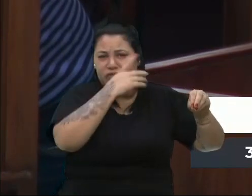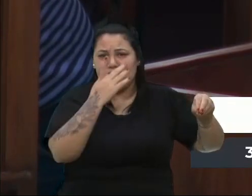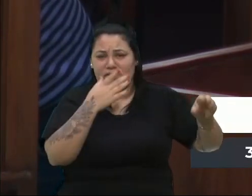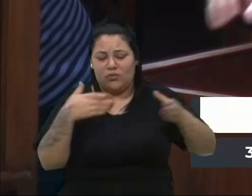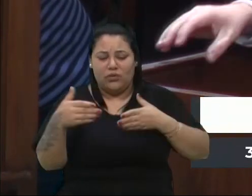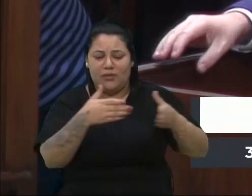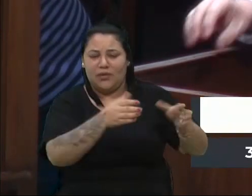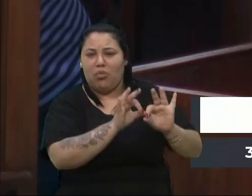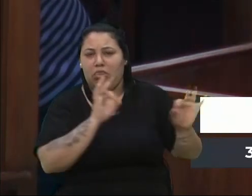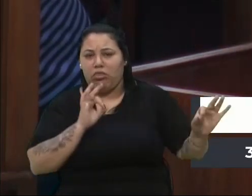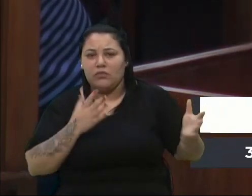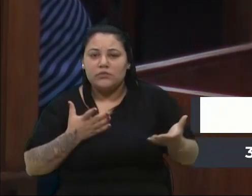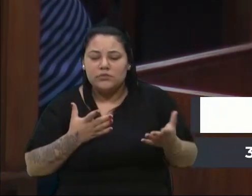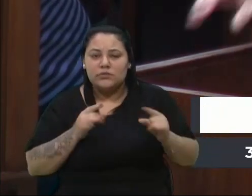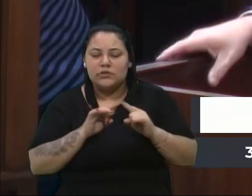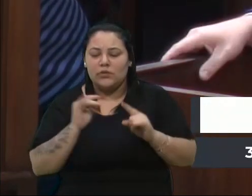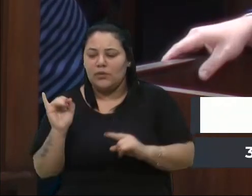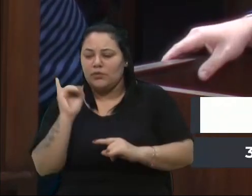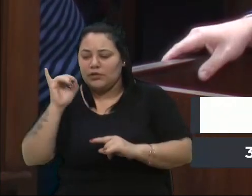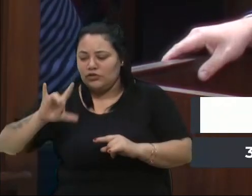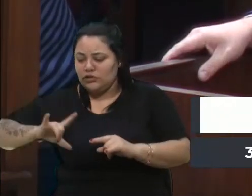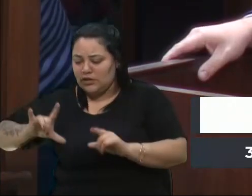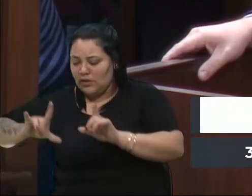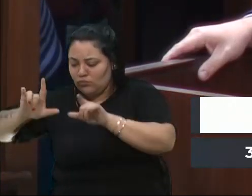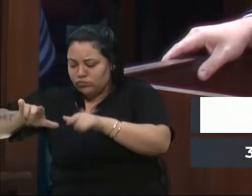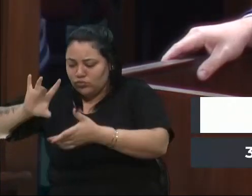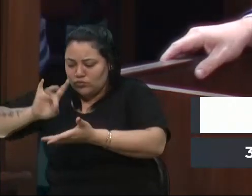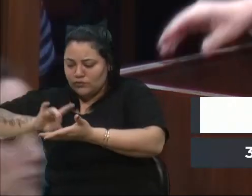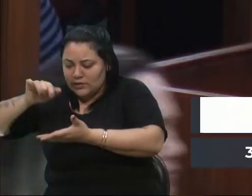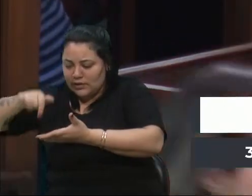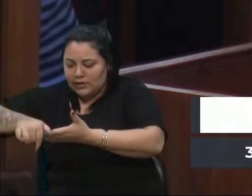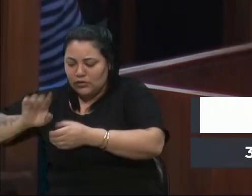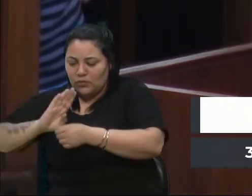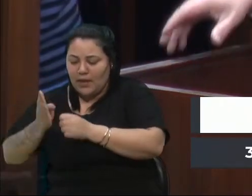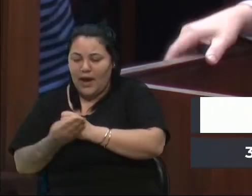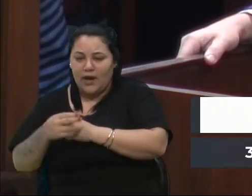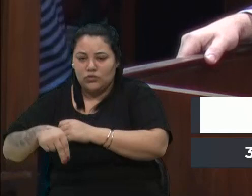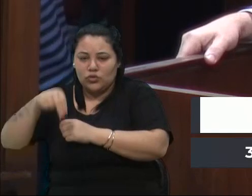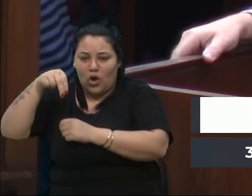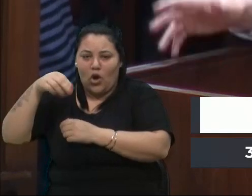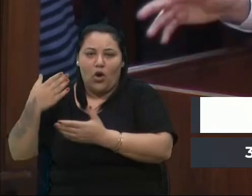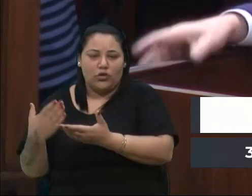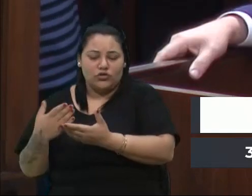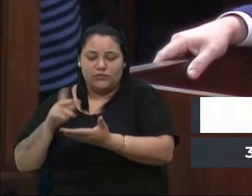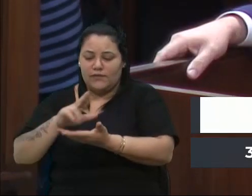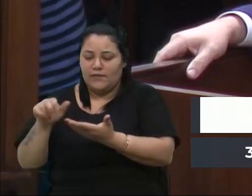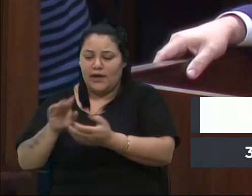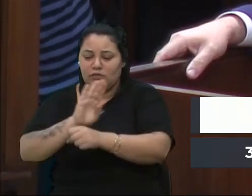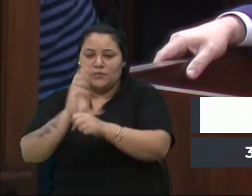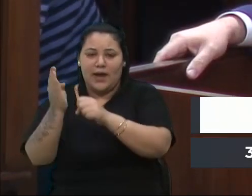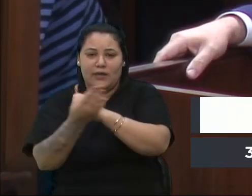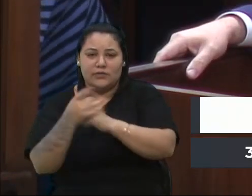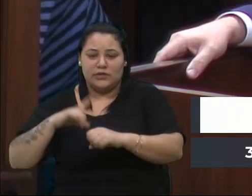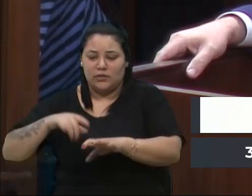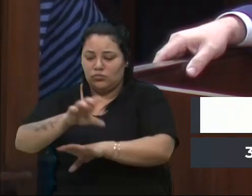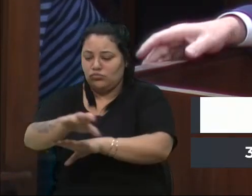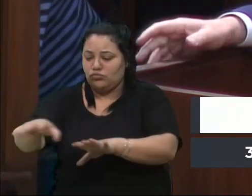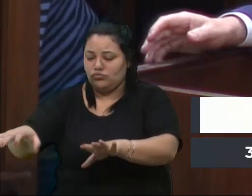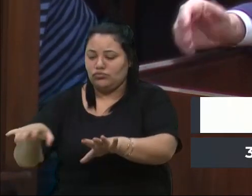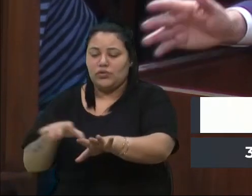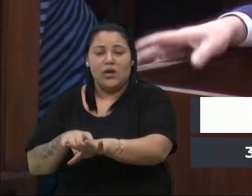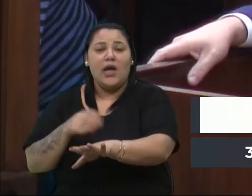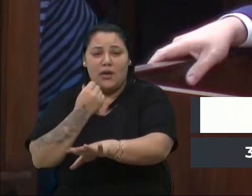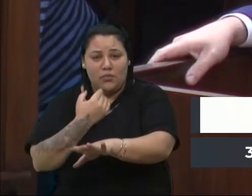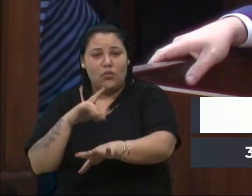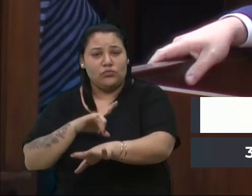seu espaço garantido lá no Santa Fé, lá no Canyon, lá no Belo Horizonte, lá no Centenário, enfim,